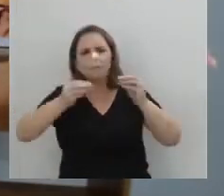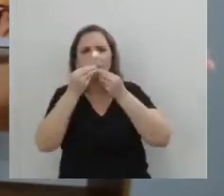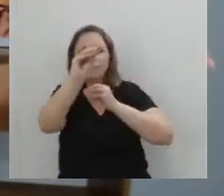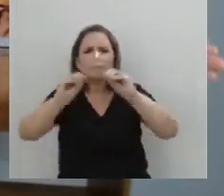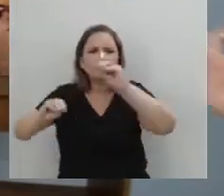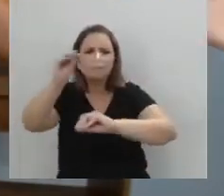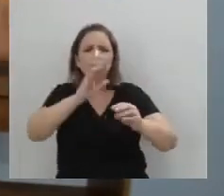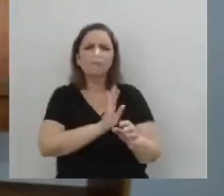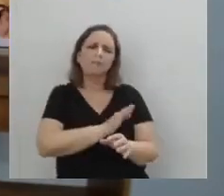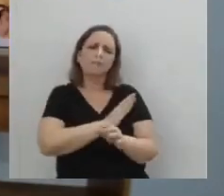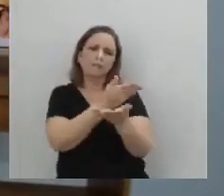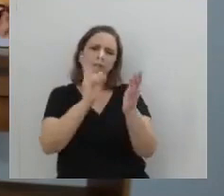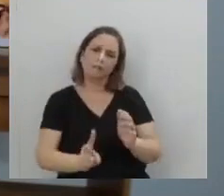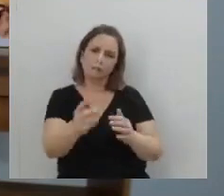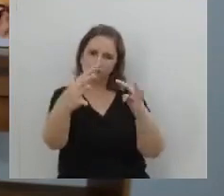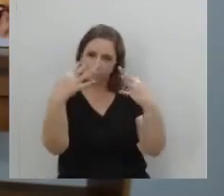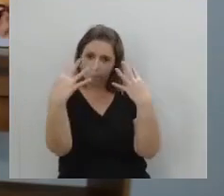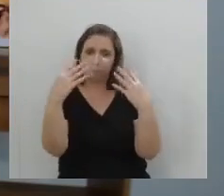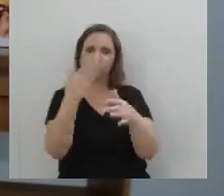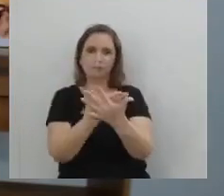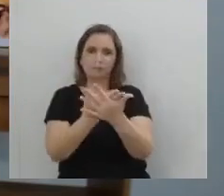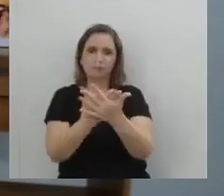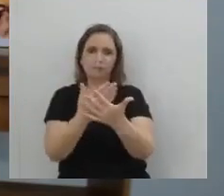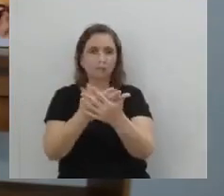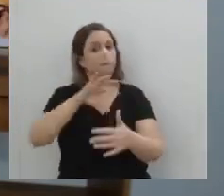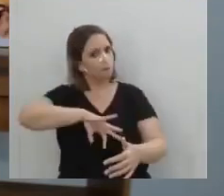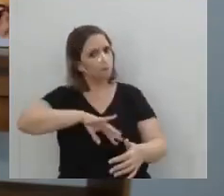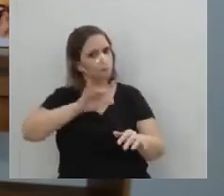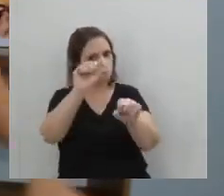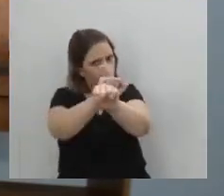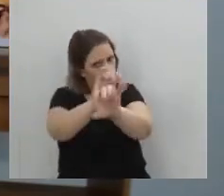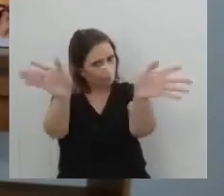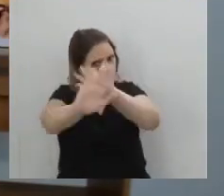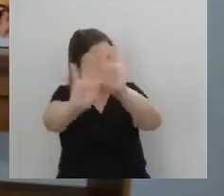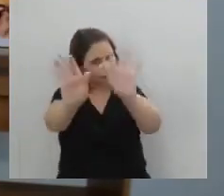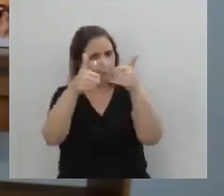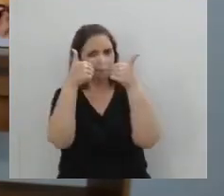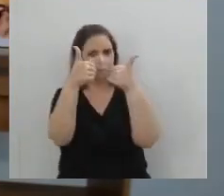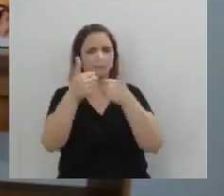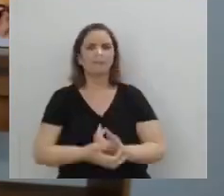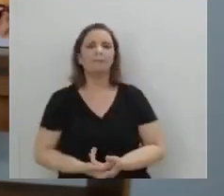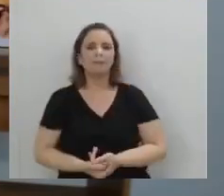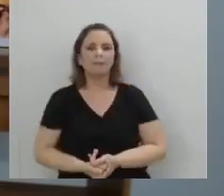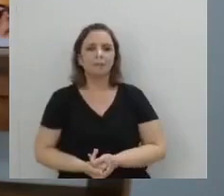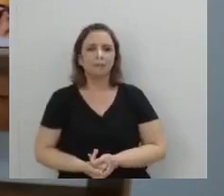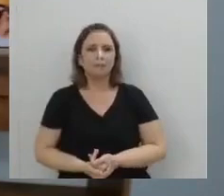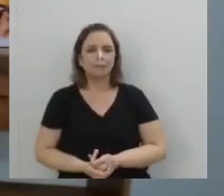Beijo no coração de vocês e continue assistindo as aulas. Já já é aula de português. Não sai daí. Tchau, tchau!